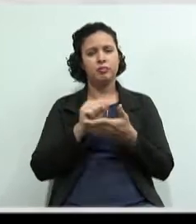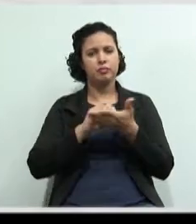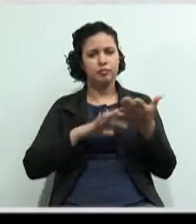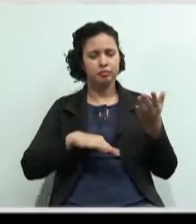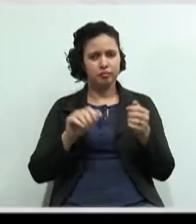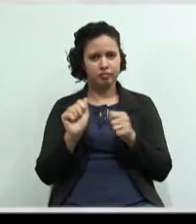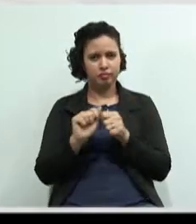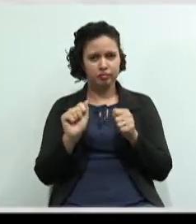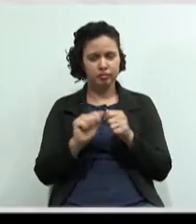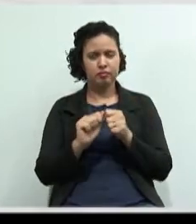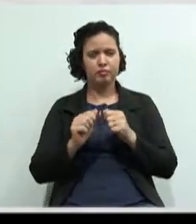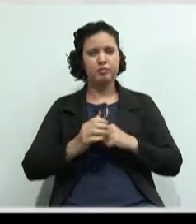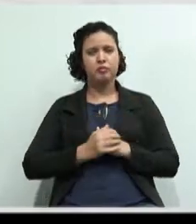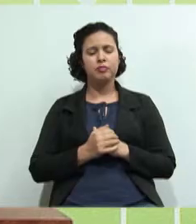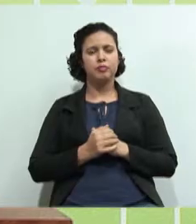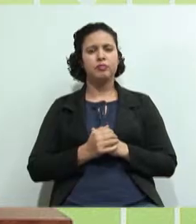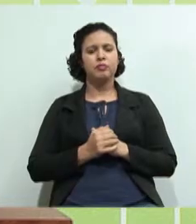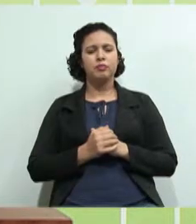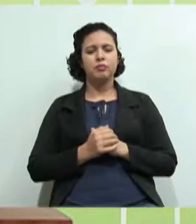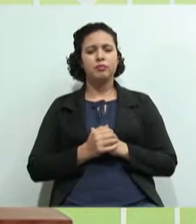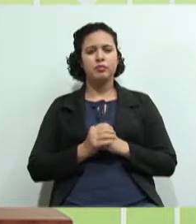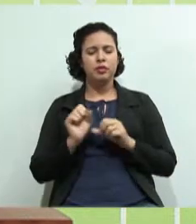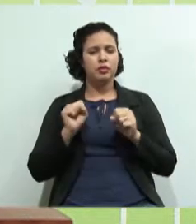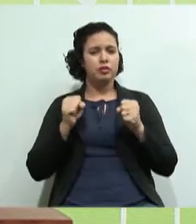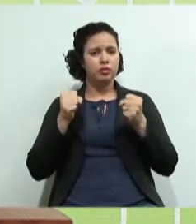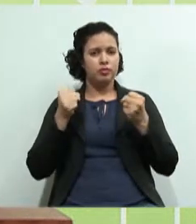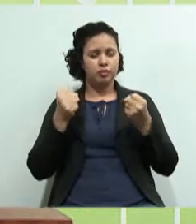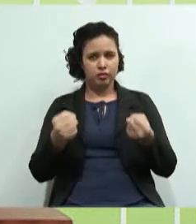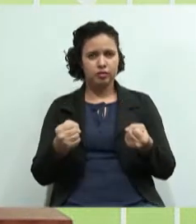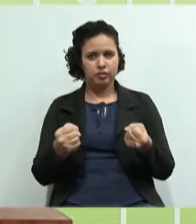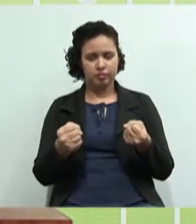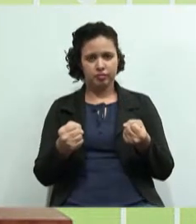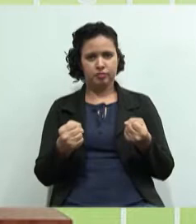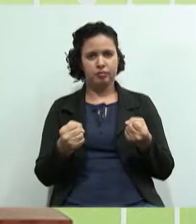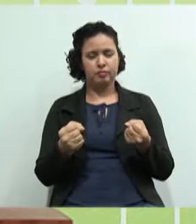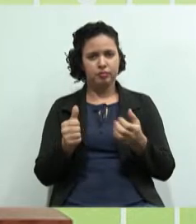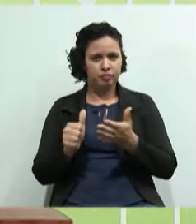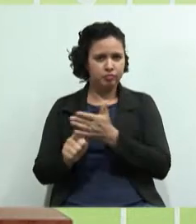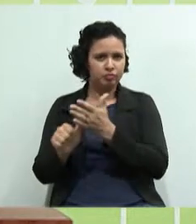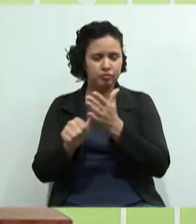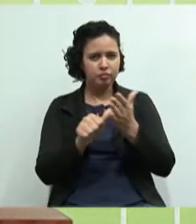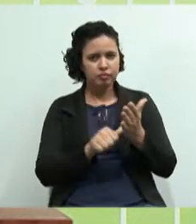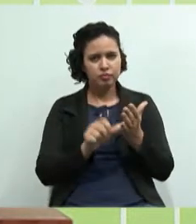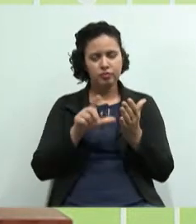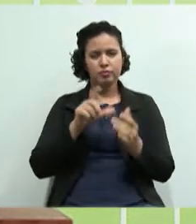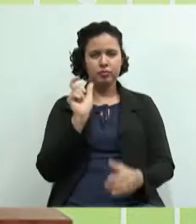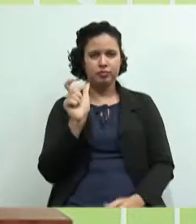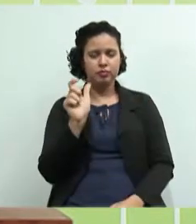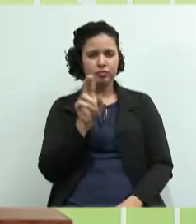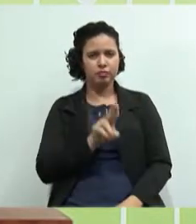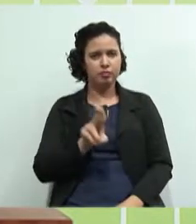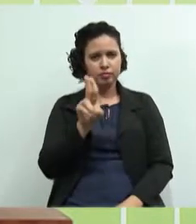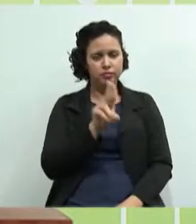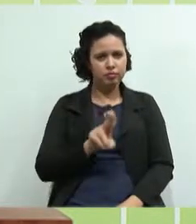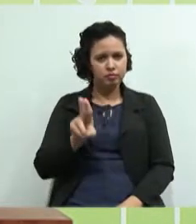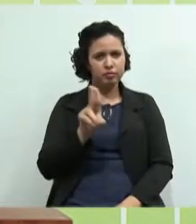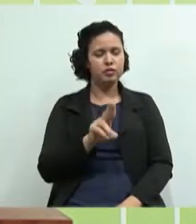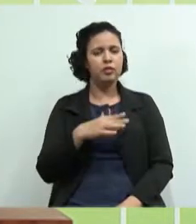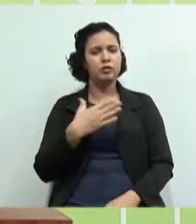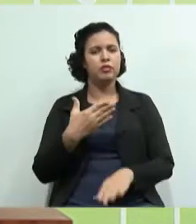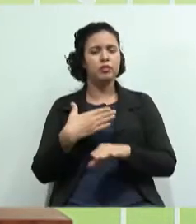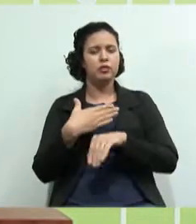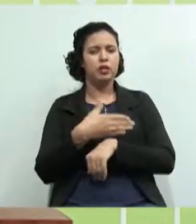executar. Volta aqui para mim. Esforço cooperativo foi a palavra que nós utilizamos várias vezes. Você não está no curso técnico